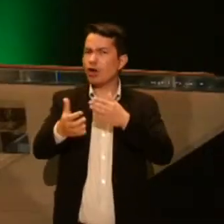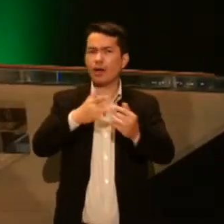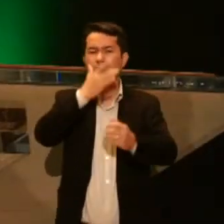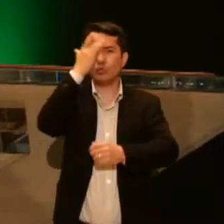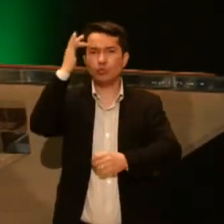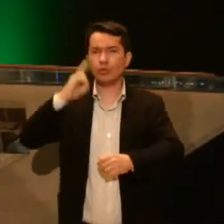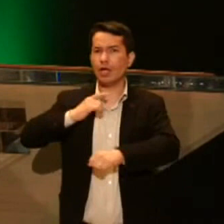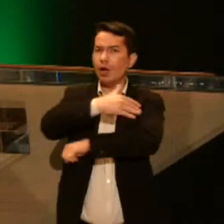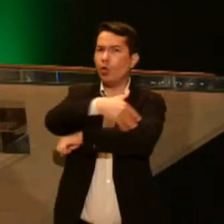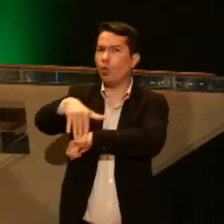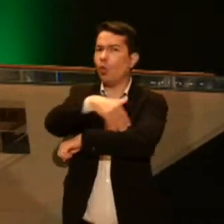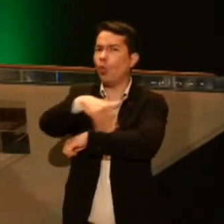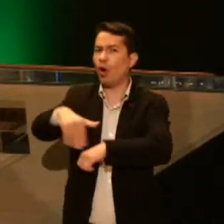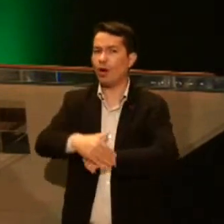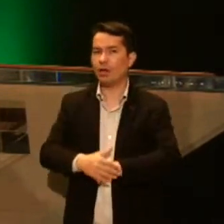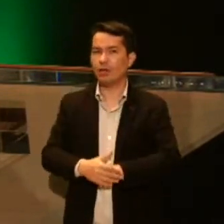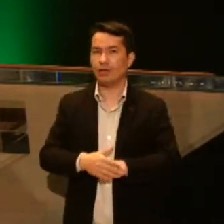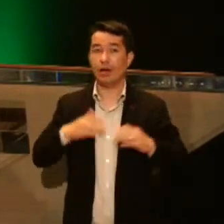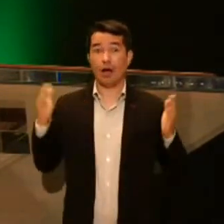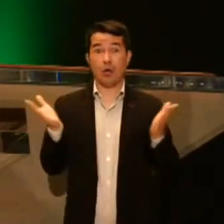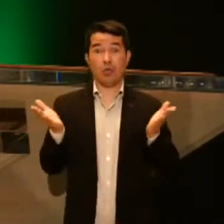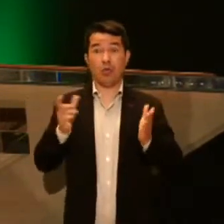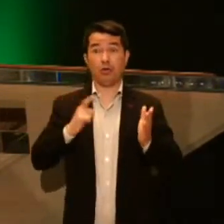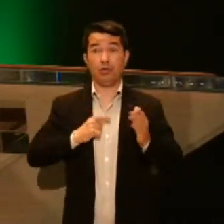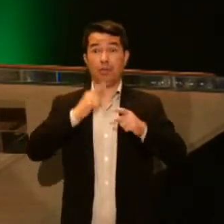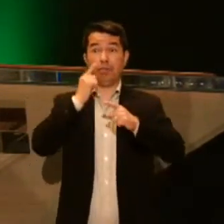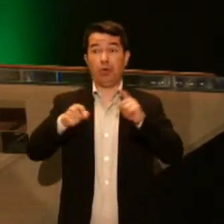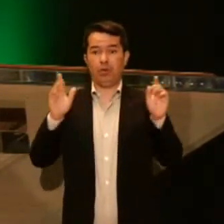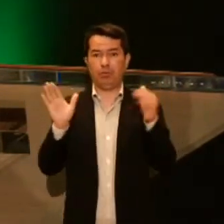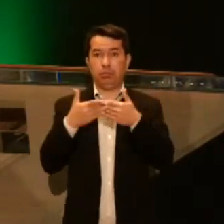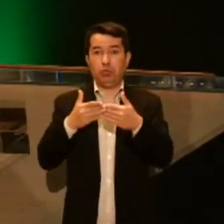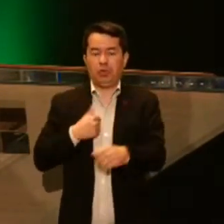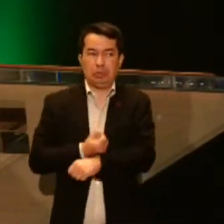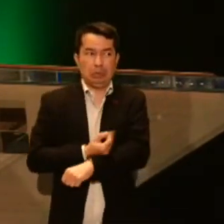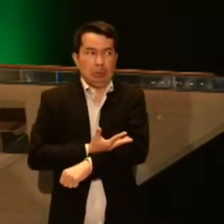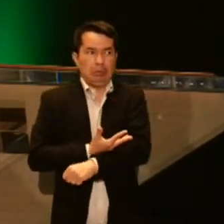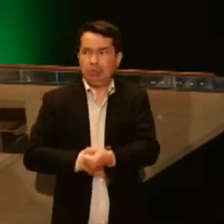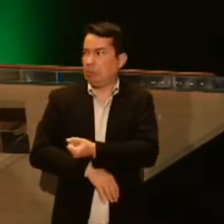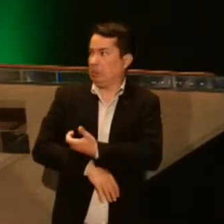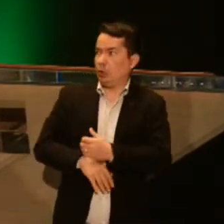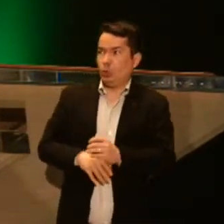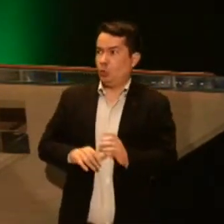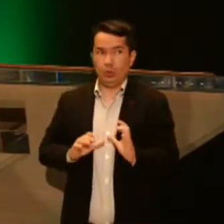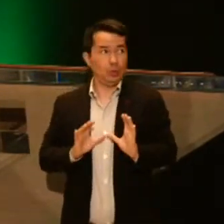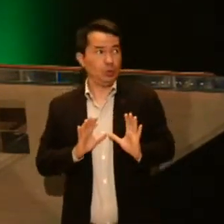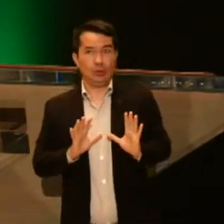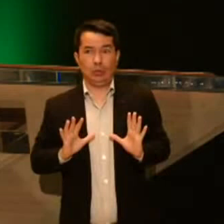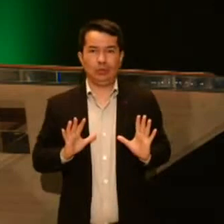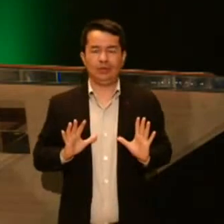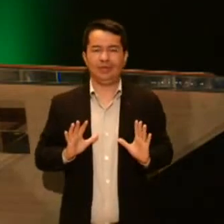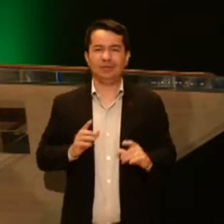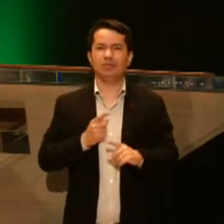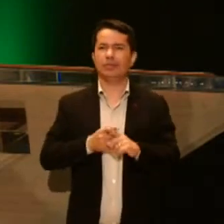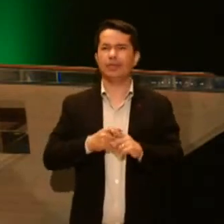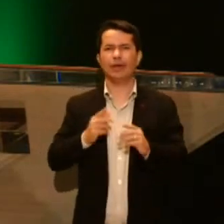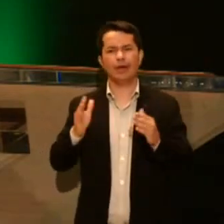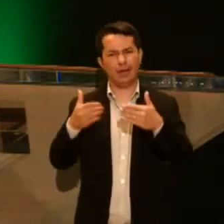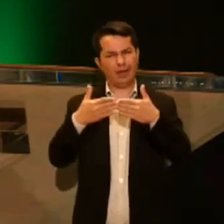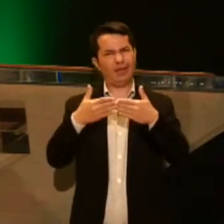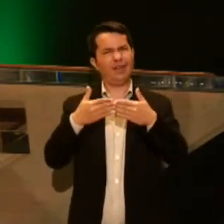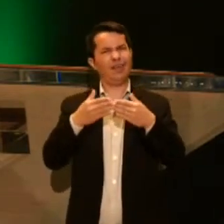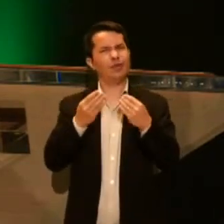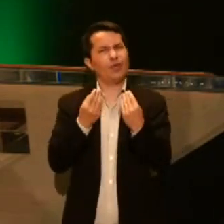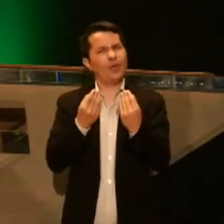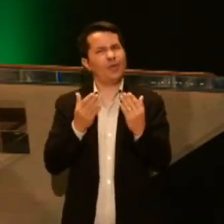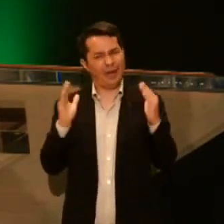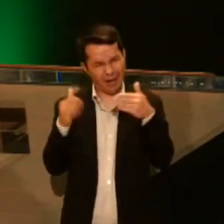rua. Então, quando fala em toque de recolher, já fico arrepiado, né? Então, toque de recolher.